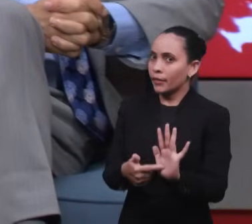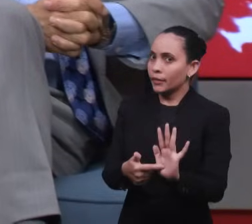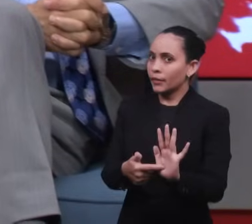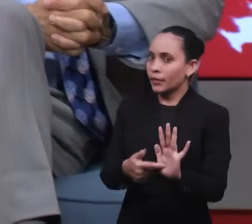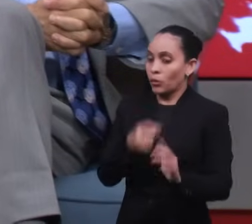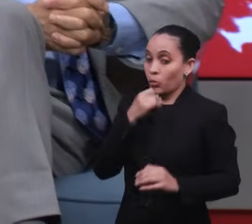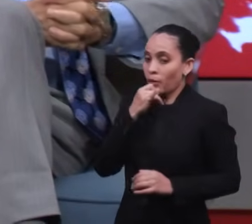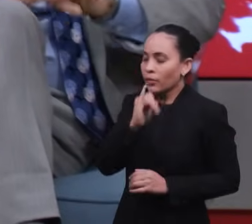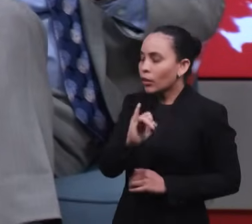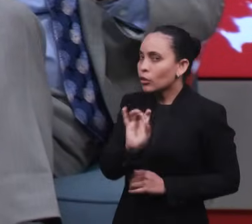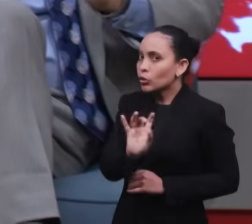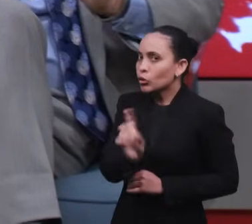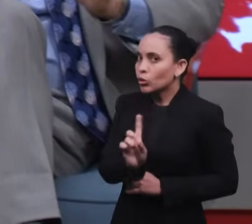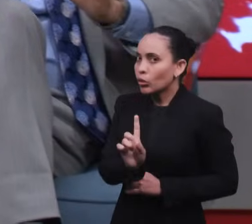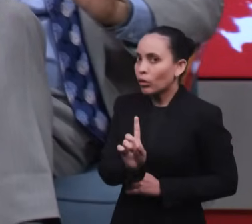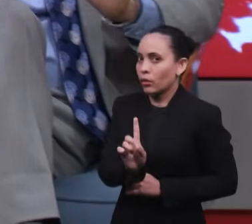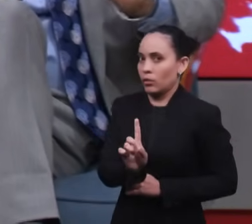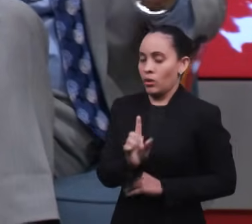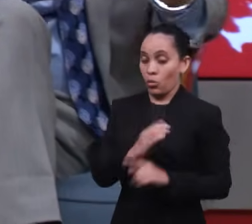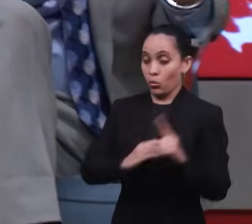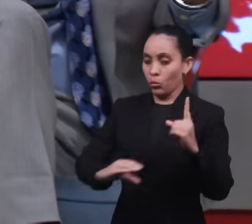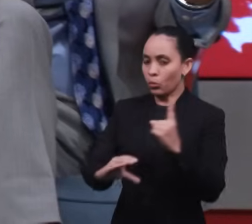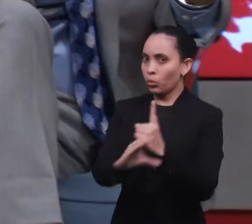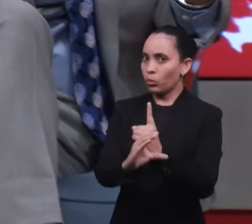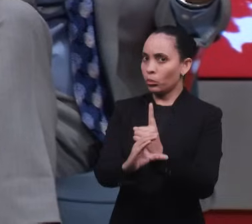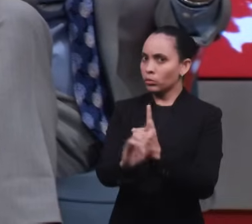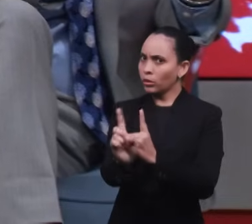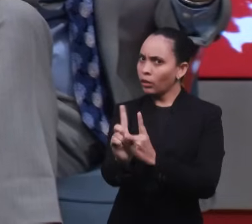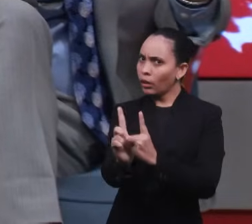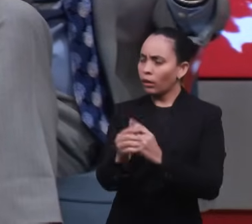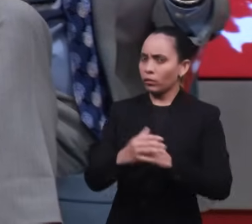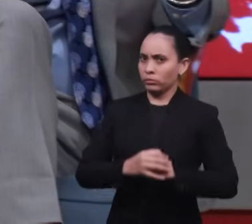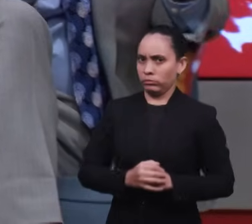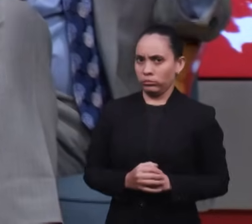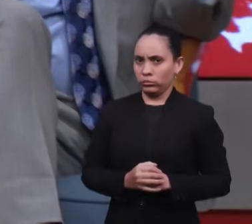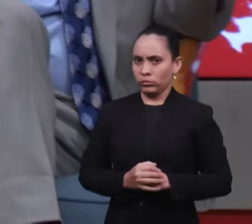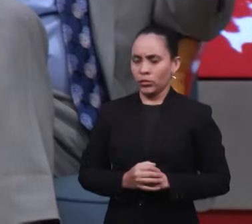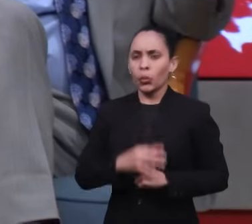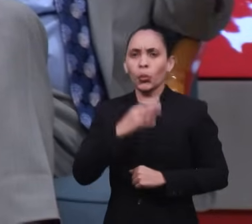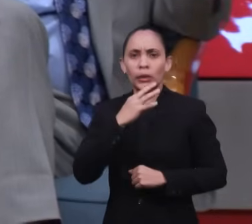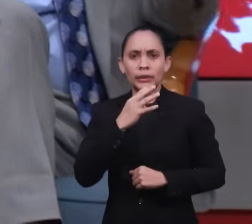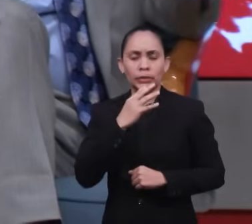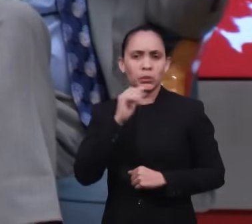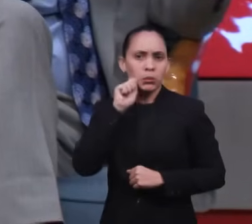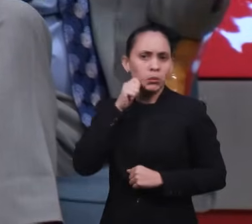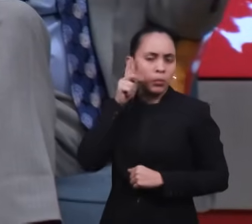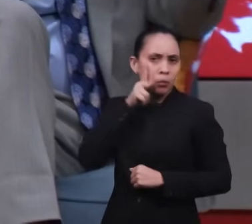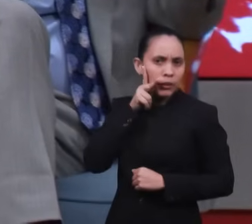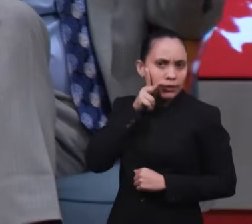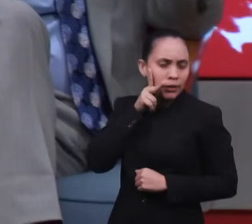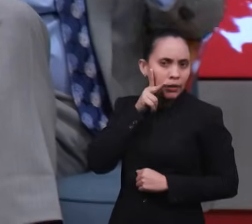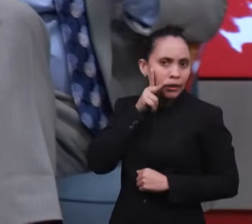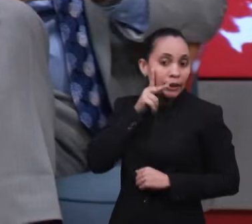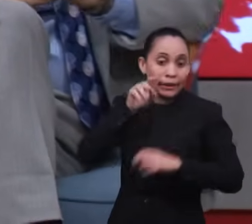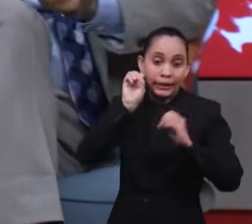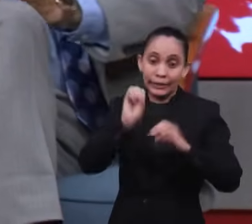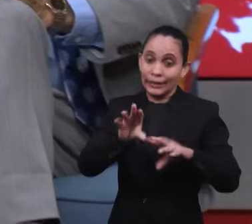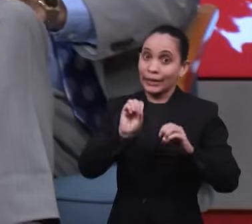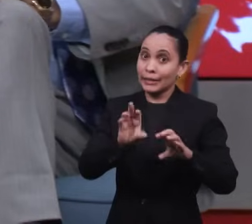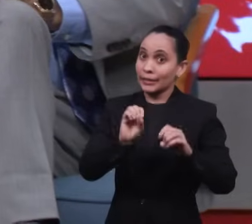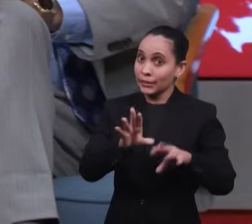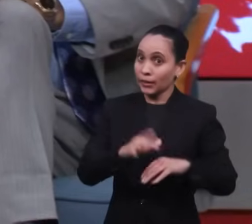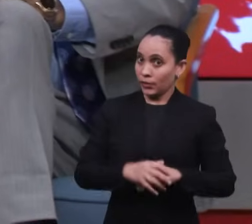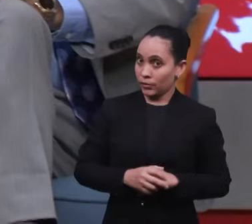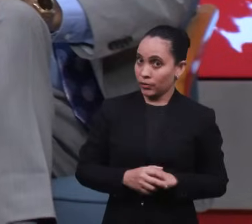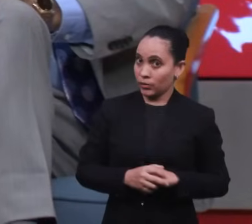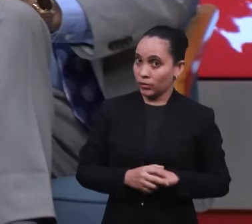isso? Ele não está falando apenas sobre o culto, entre aspas, chamado de ceia. Não, ele